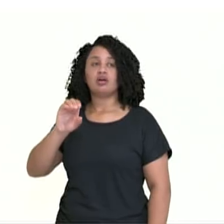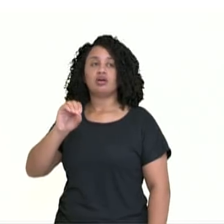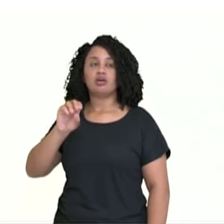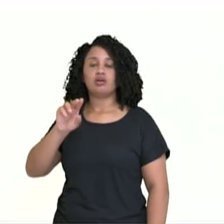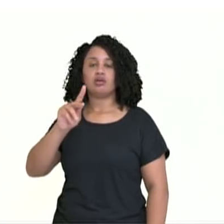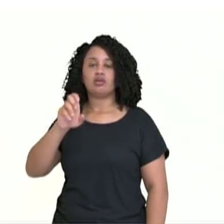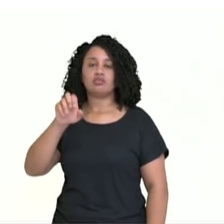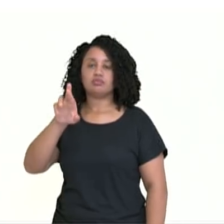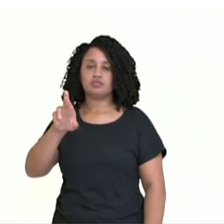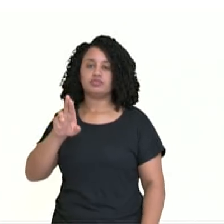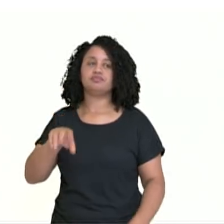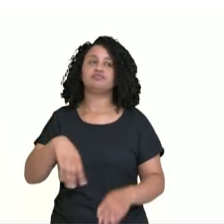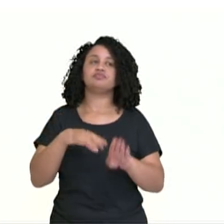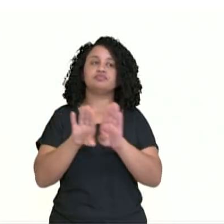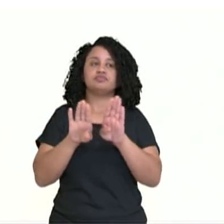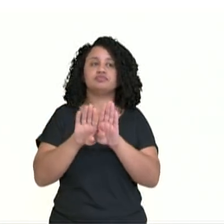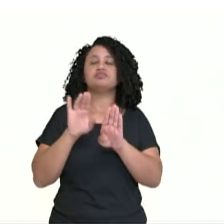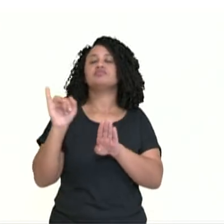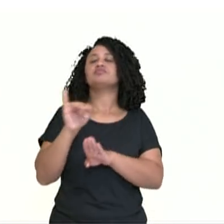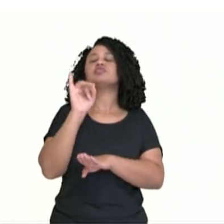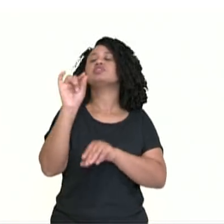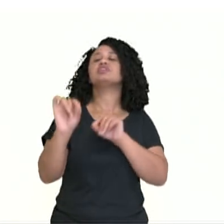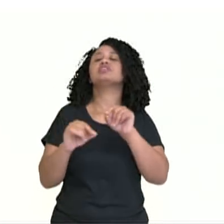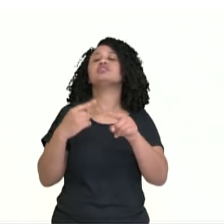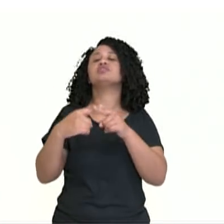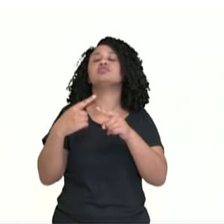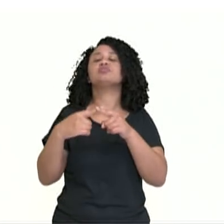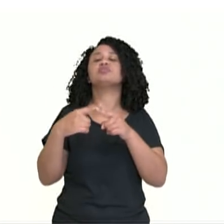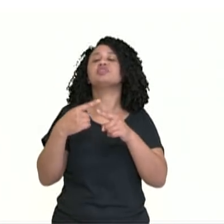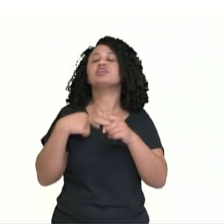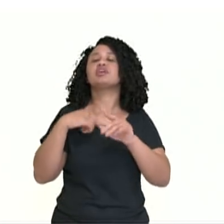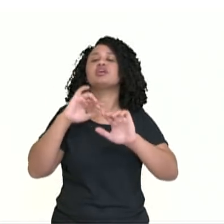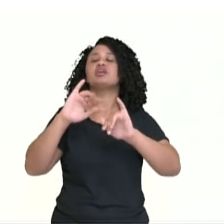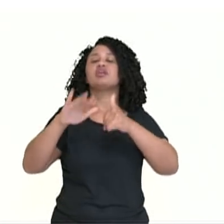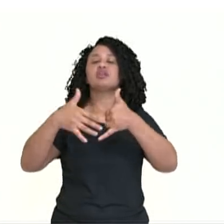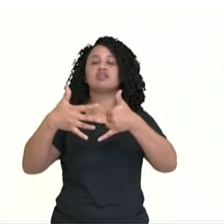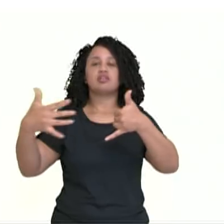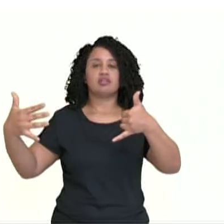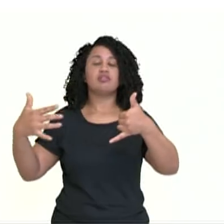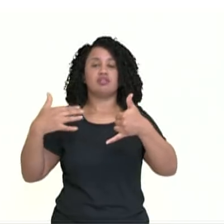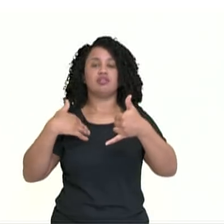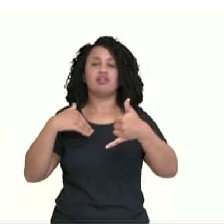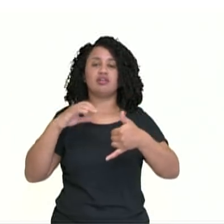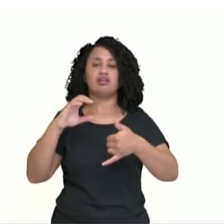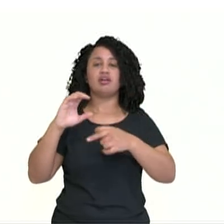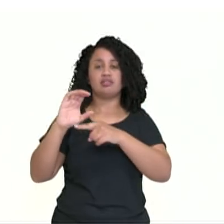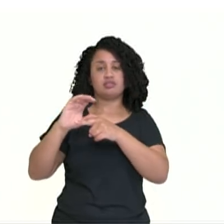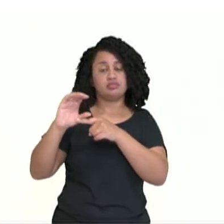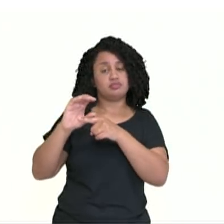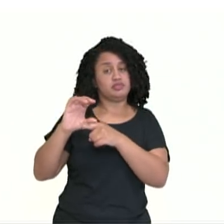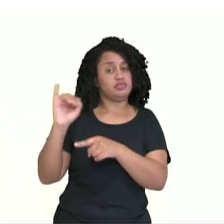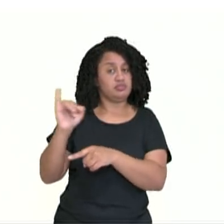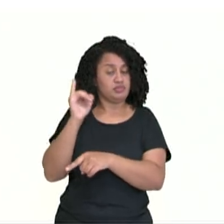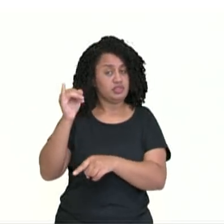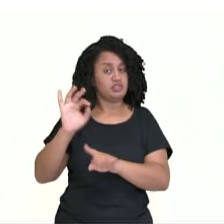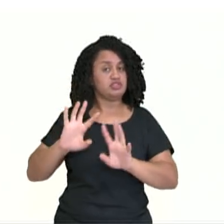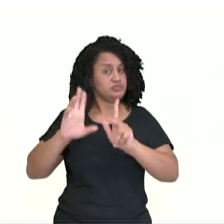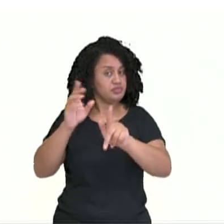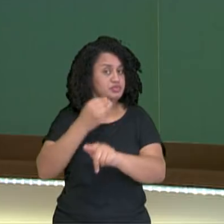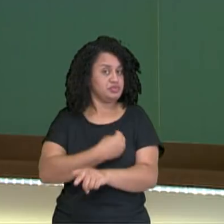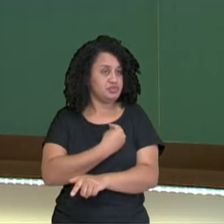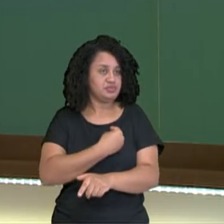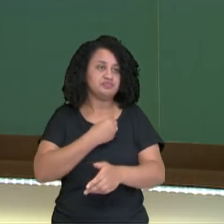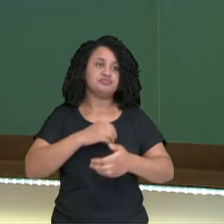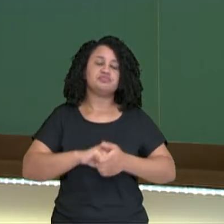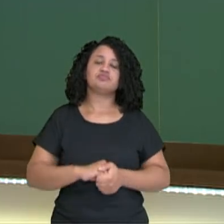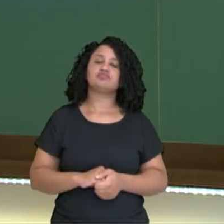ainda, qual a importância do elemento químico carbono para a vida dos seres vivos, né? De modo geral, inclusive a nossa. E ainda,